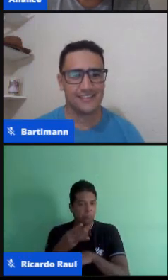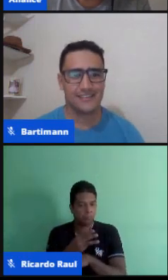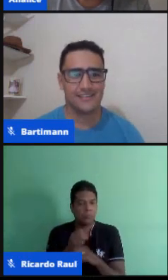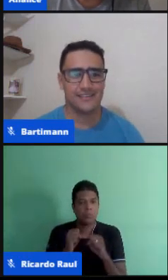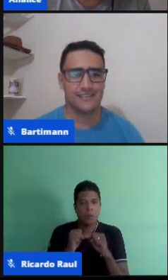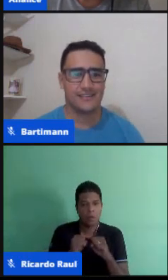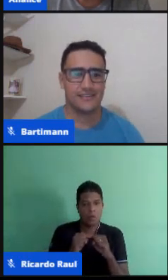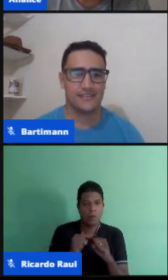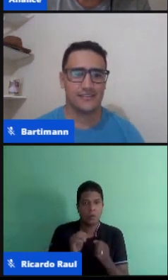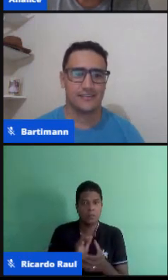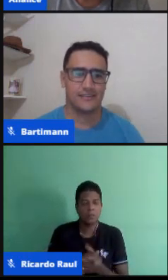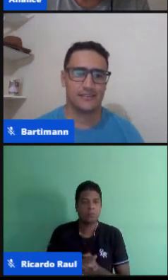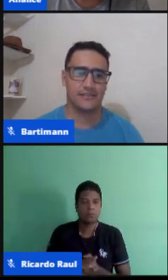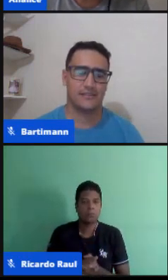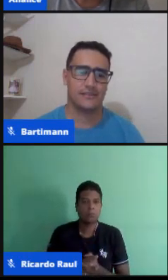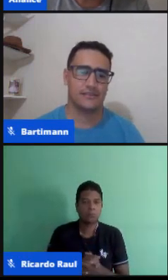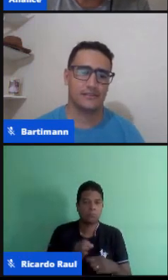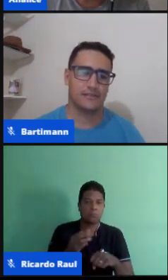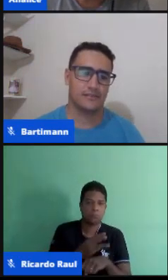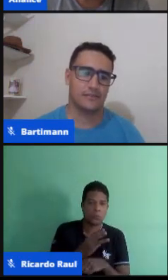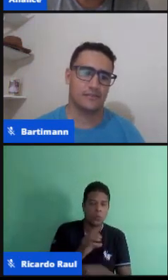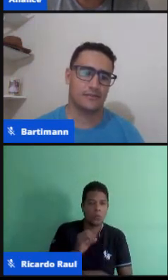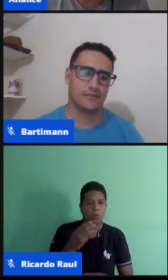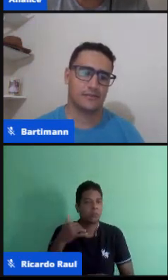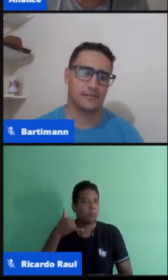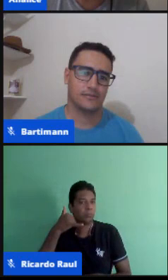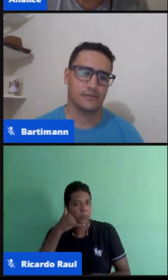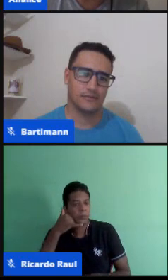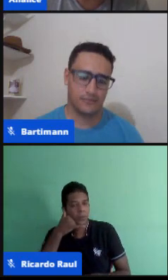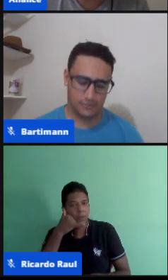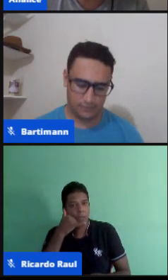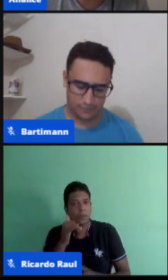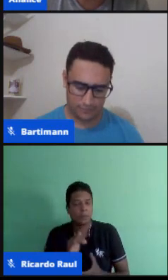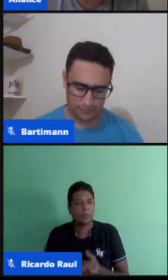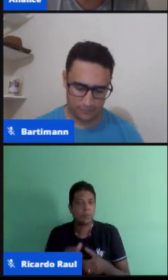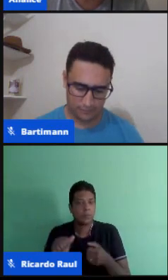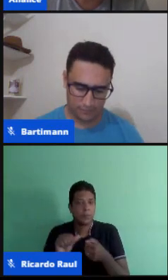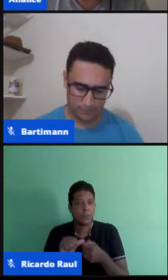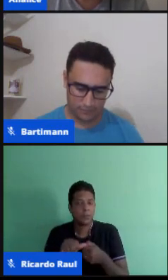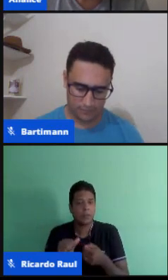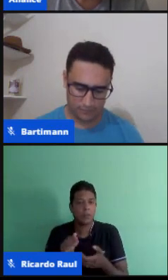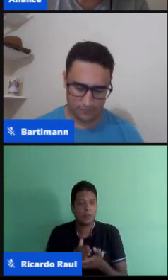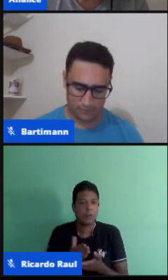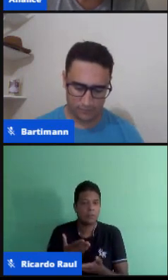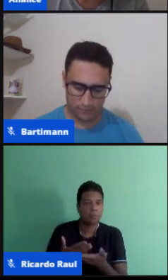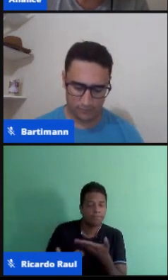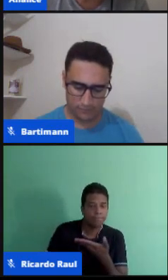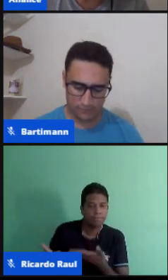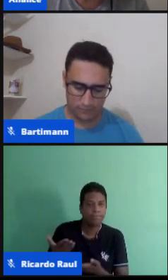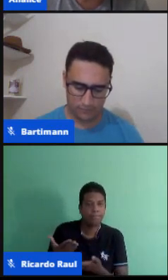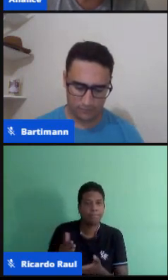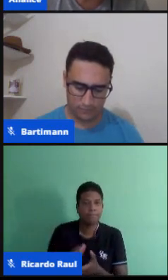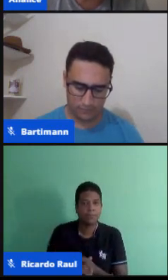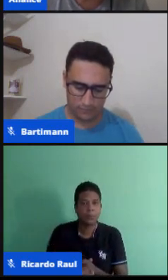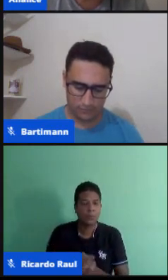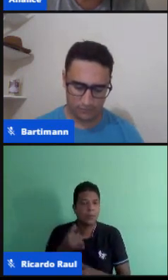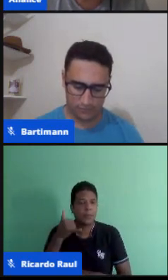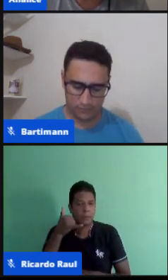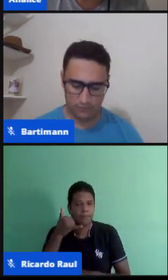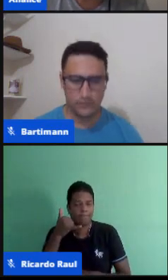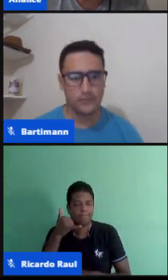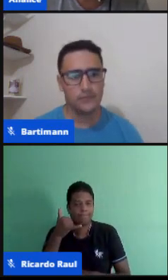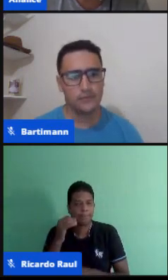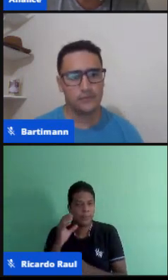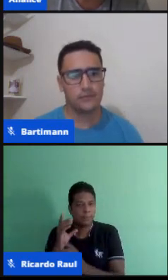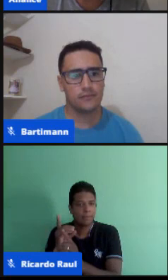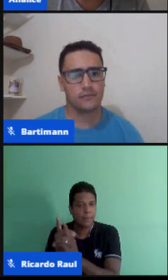bom? O WhatsApp pode ligar para mim, que aí eu atendo, a gente faz esse controle, precisa pelo menos de um telefone para a gente estreitar